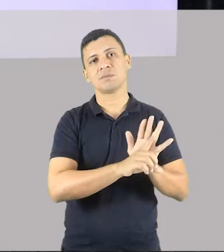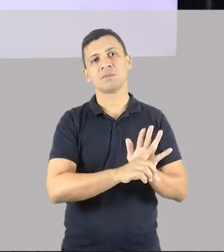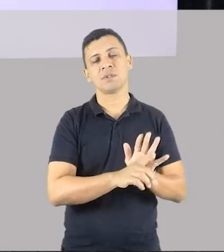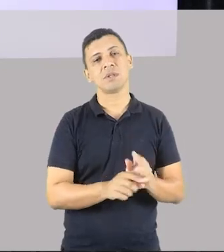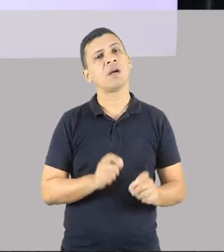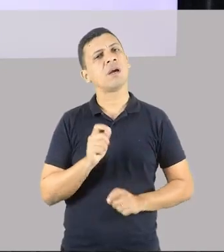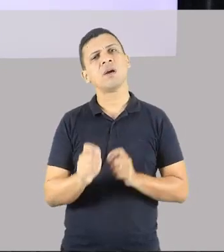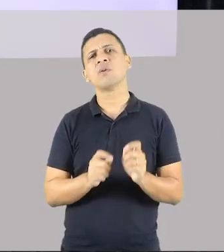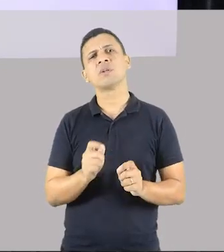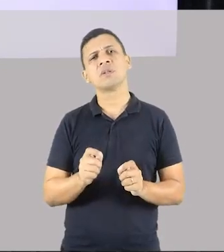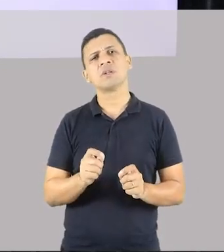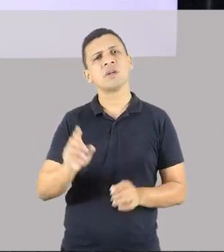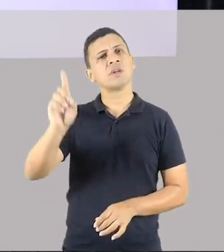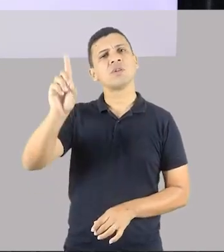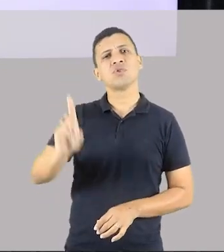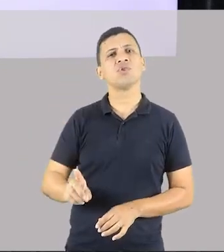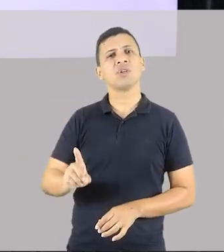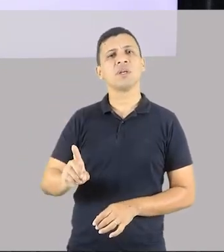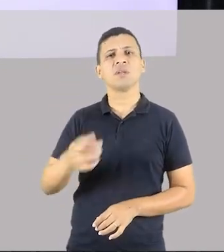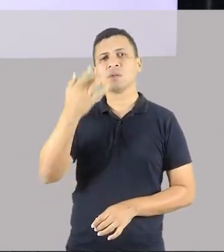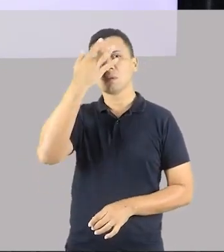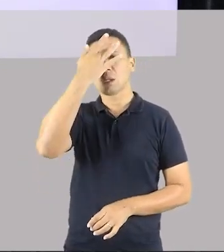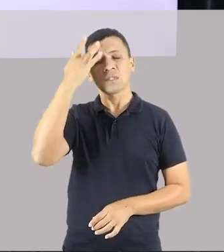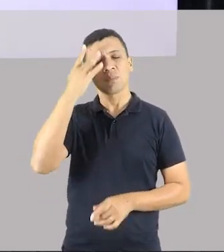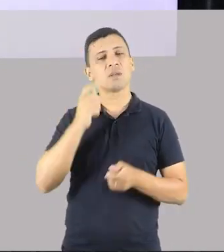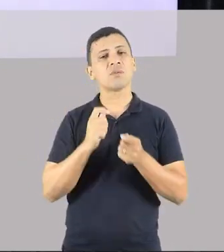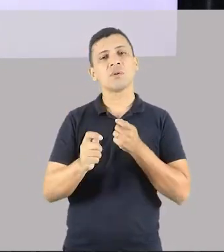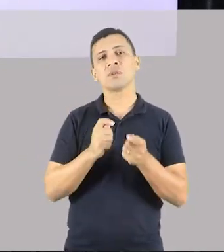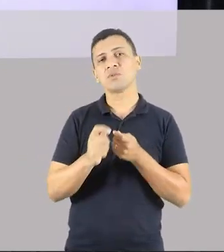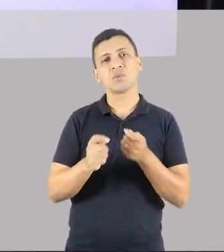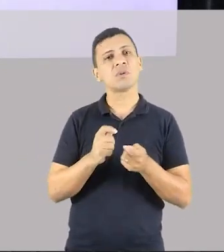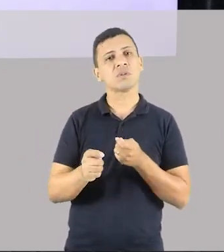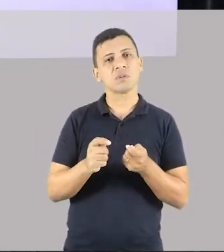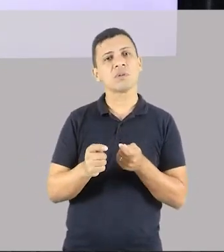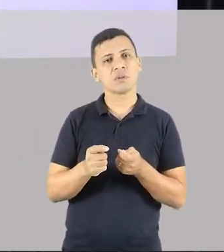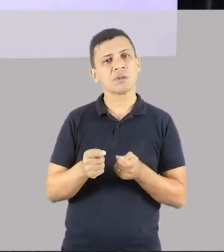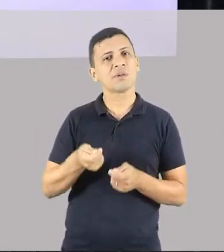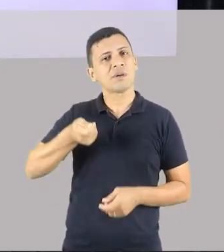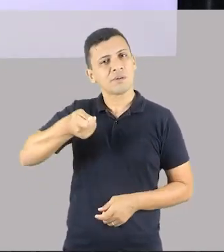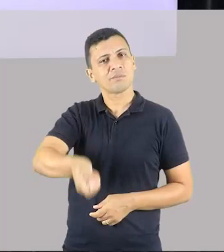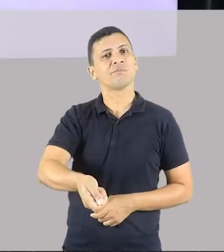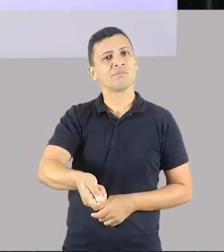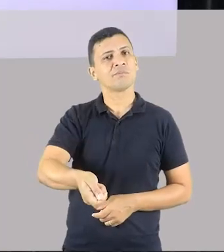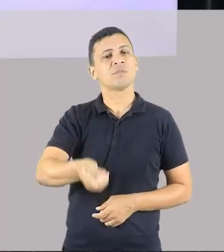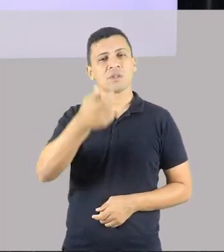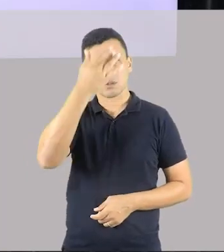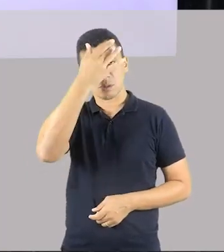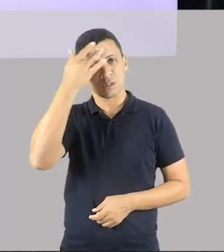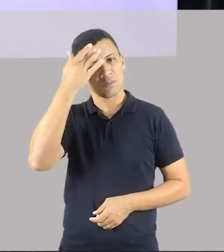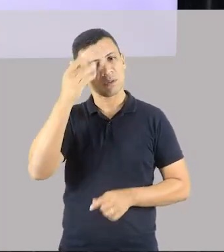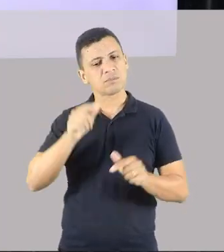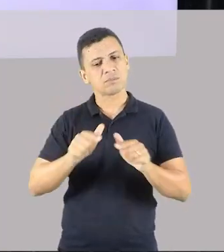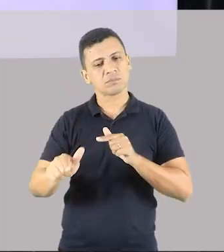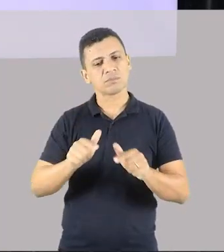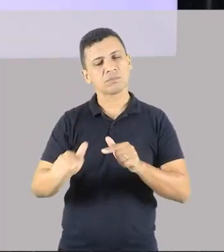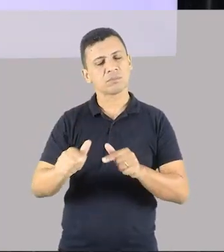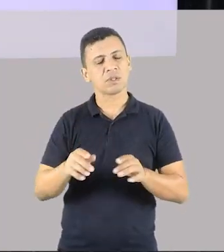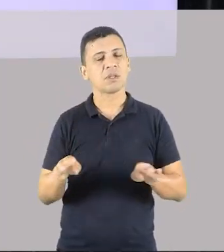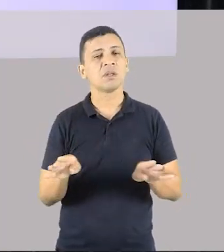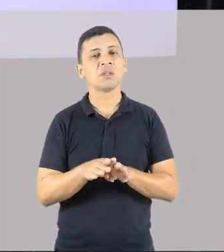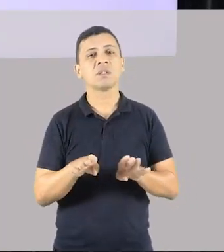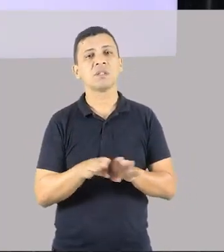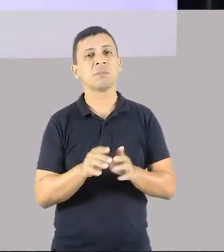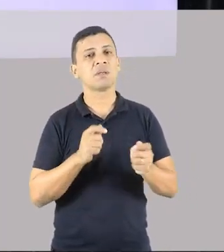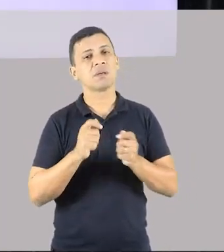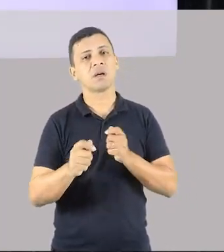para garantir os direitos dos administrados, o direito das pessoas, o direito dos servidores. E também para garantir